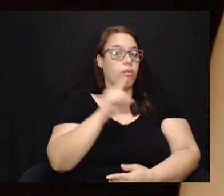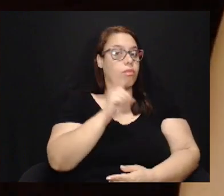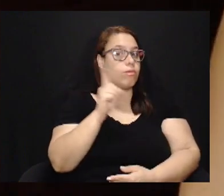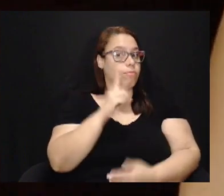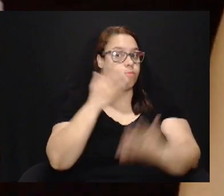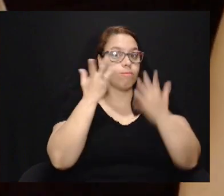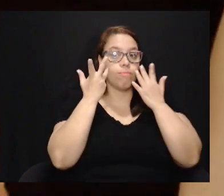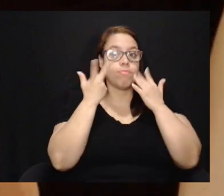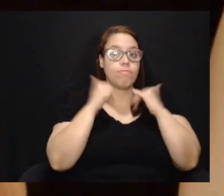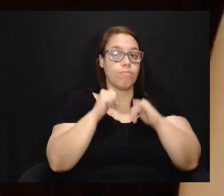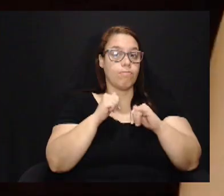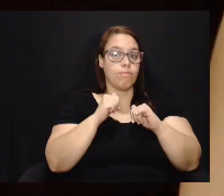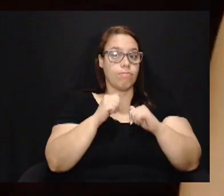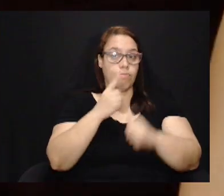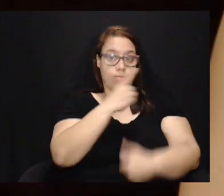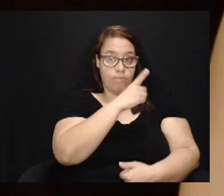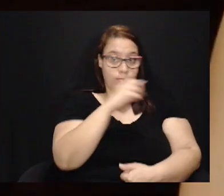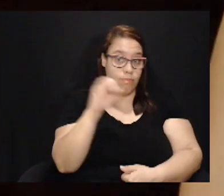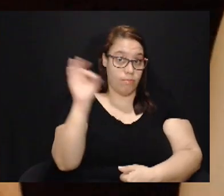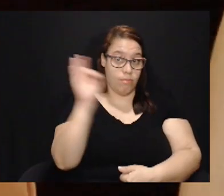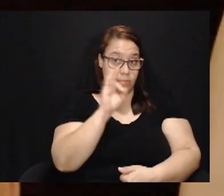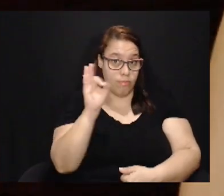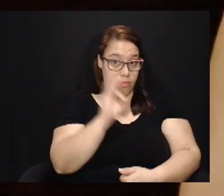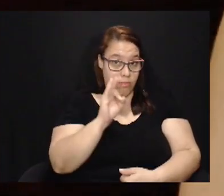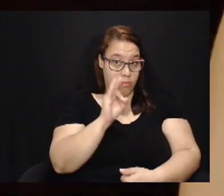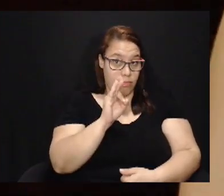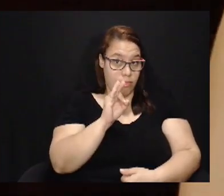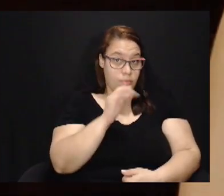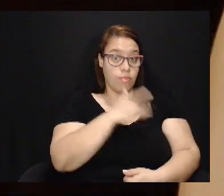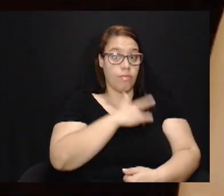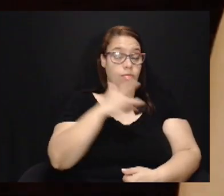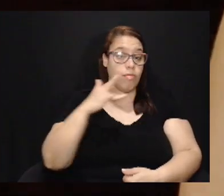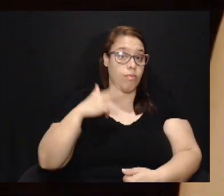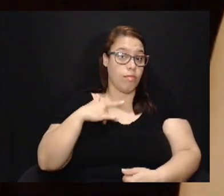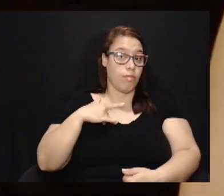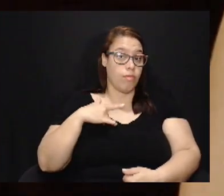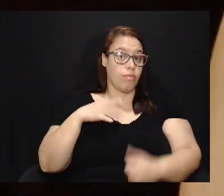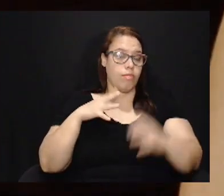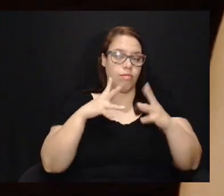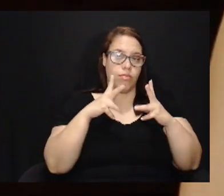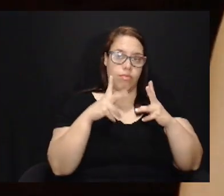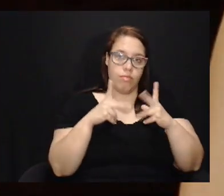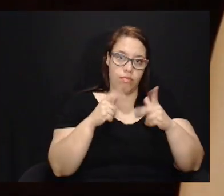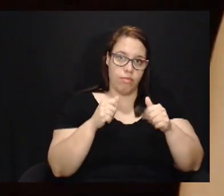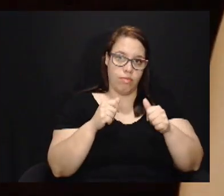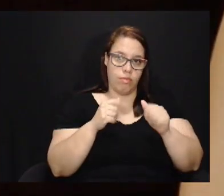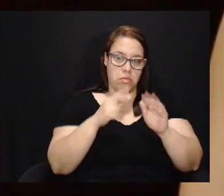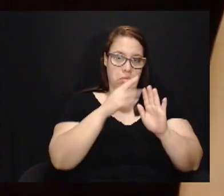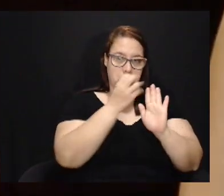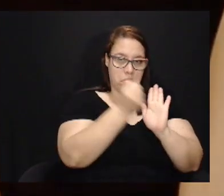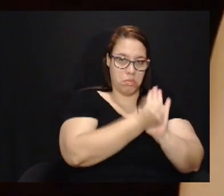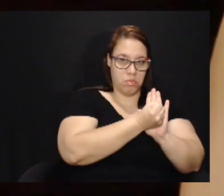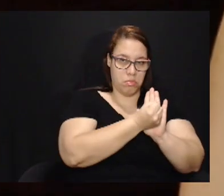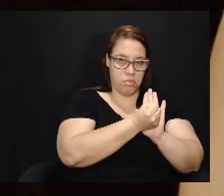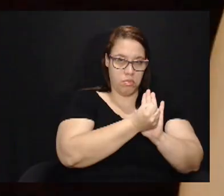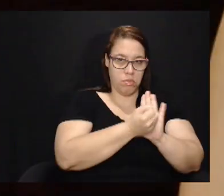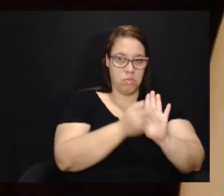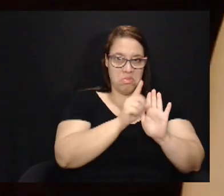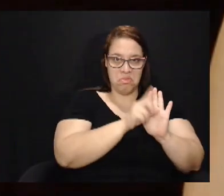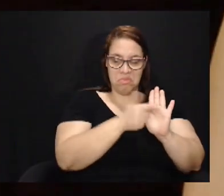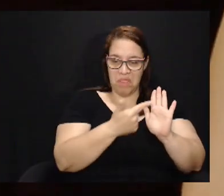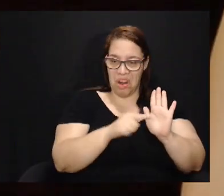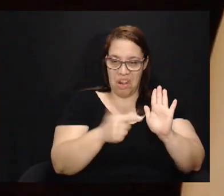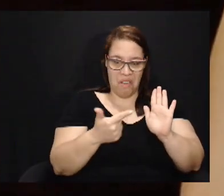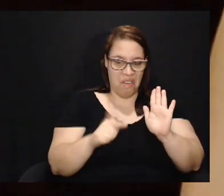ser 100% saudável e aplicável à saúde. E nem tudo que vem num rótulo bonito, 100, vários 100,